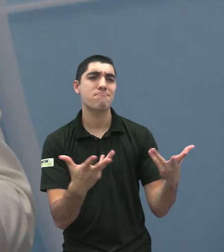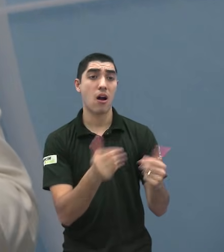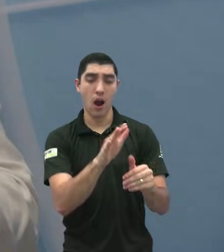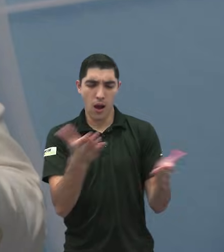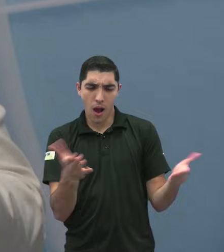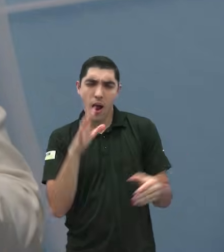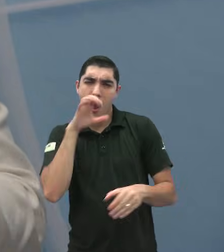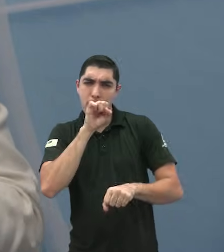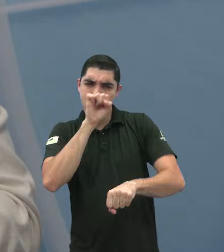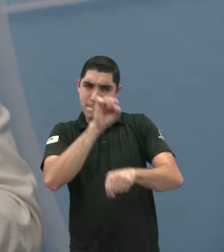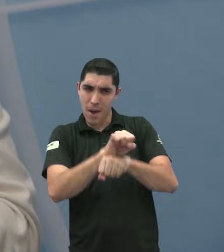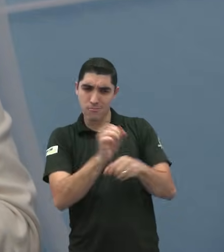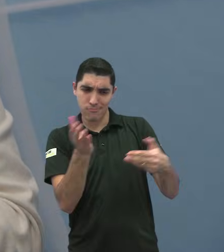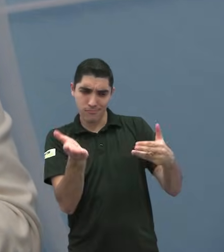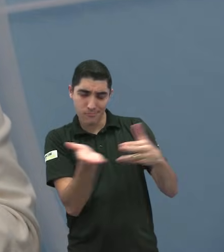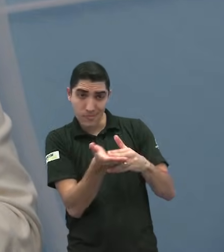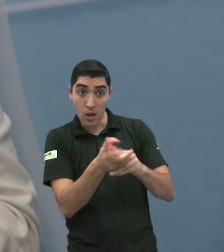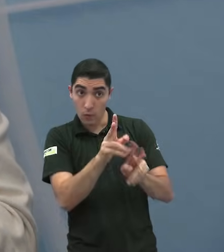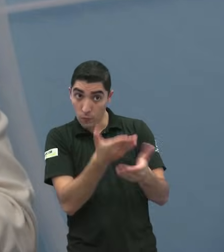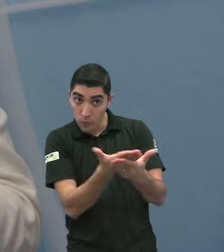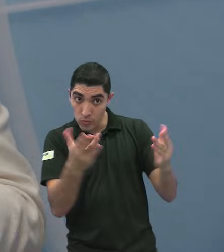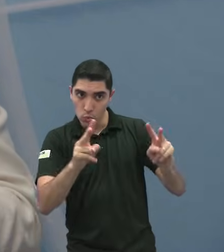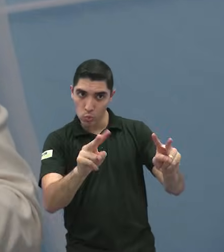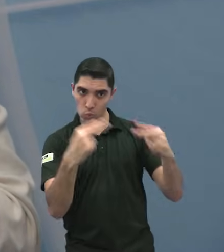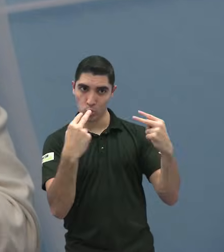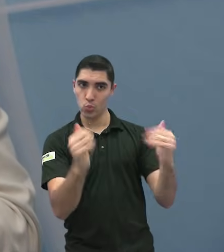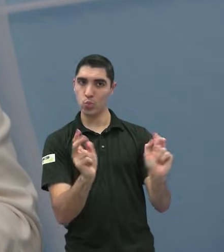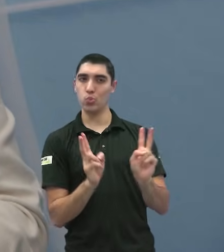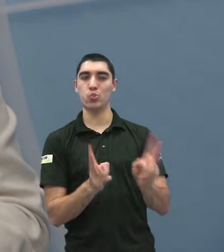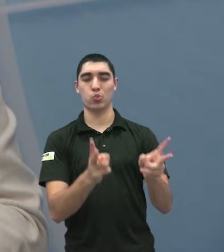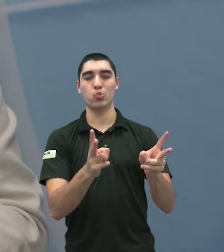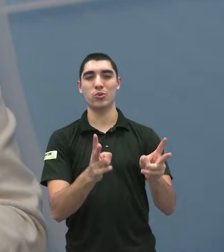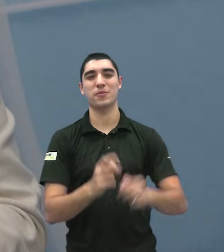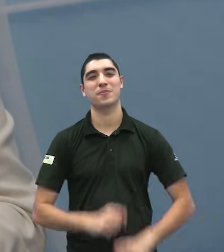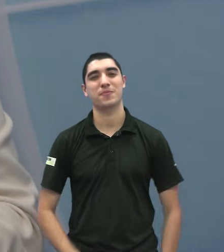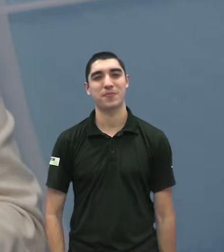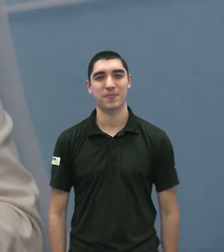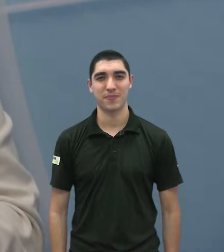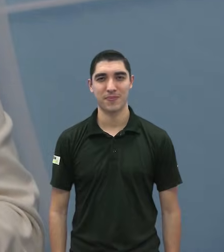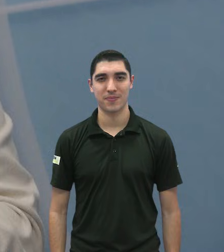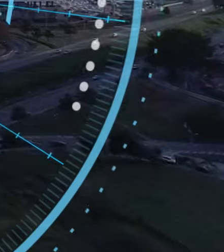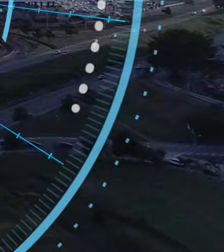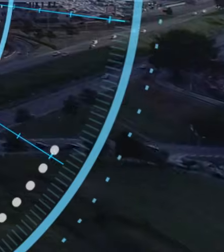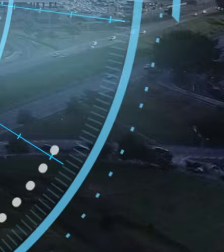agora aqui, rapidinha. Não saia daí, o programa Diálogos da Cidade volta já.